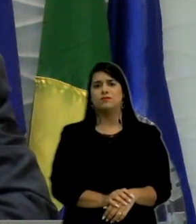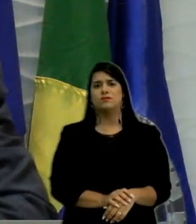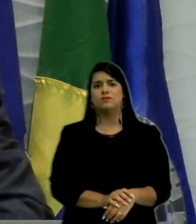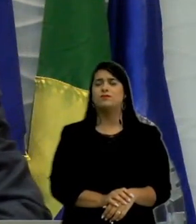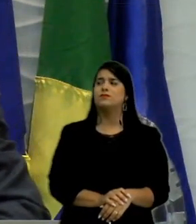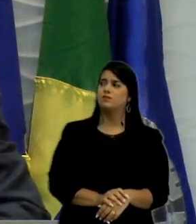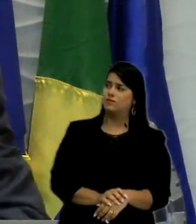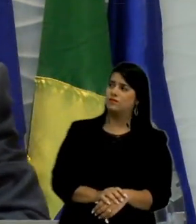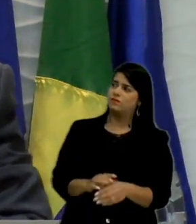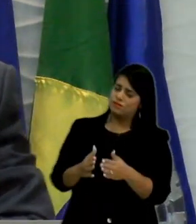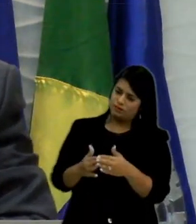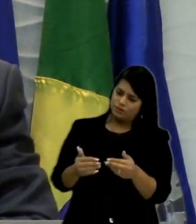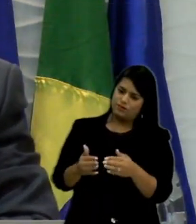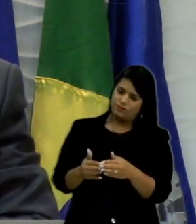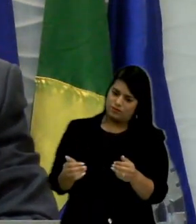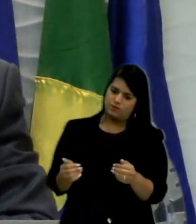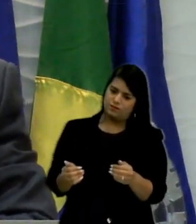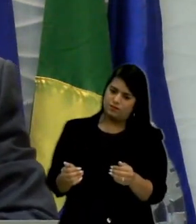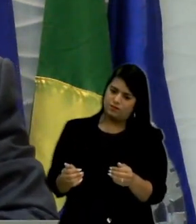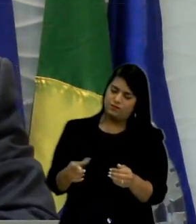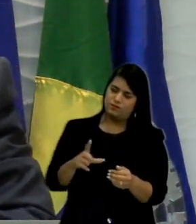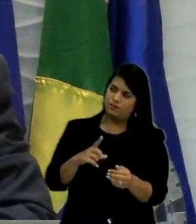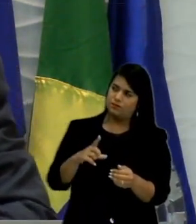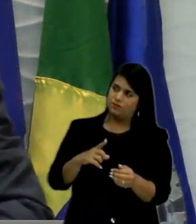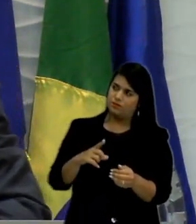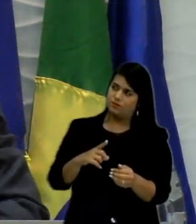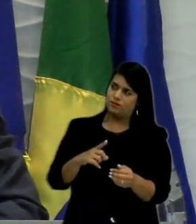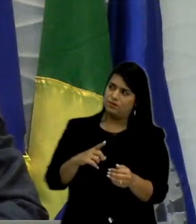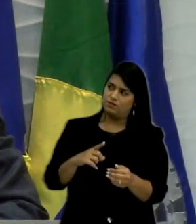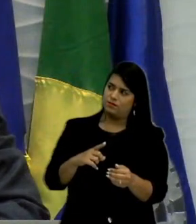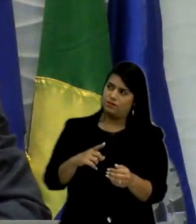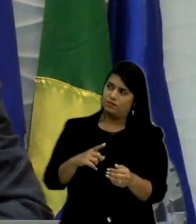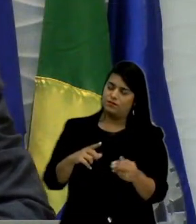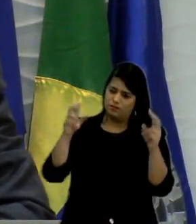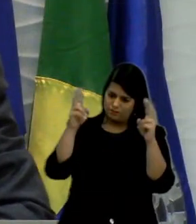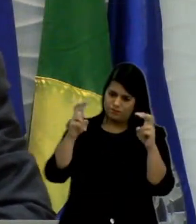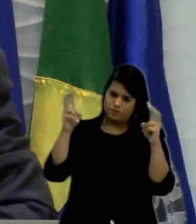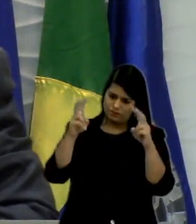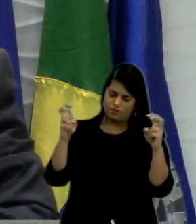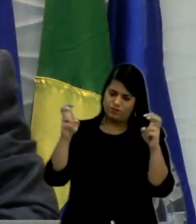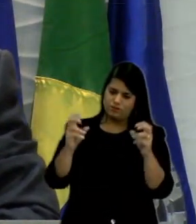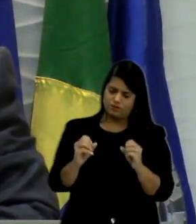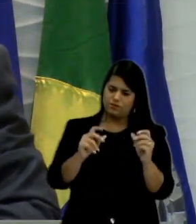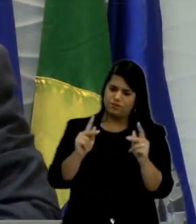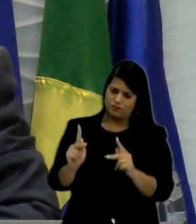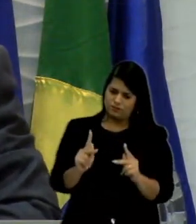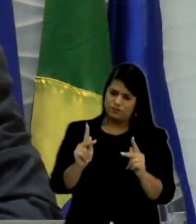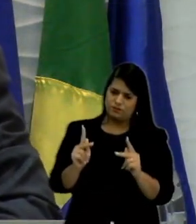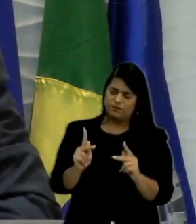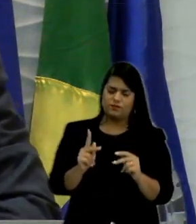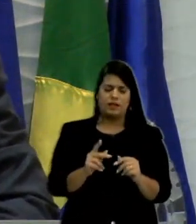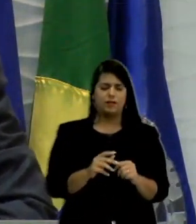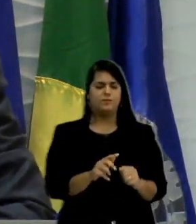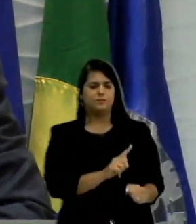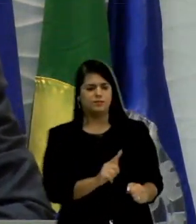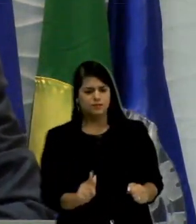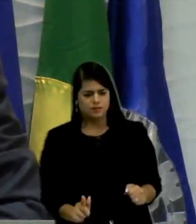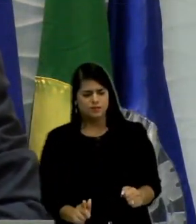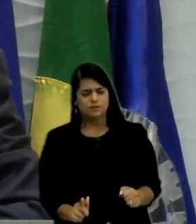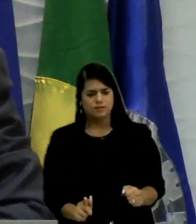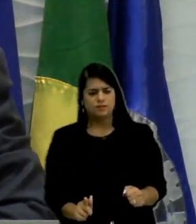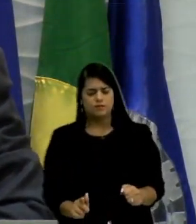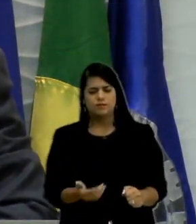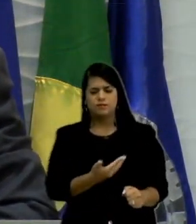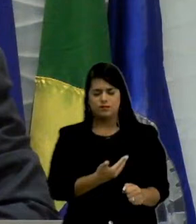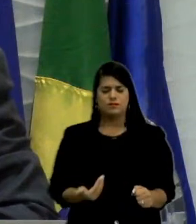falando, tenho 3 minutos e estou dentro do assunto. Está dentro. E estou dentro do assunto. Se o poder público municipal não tem competência